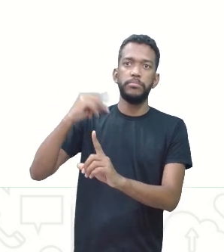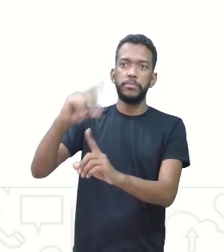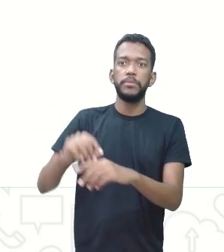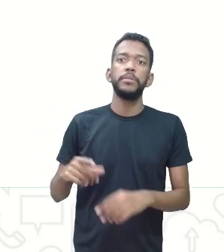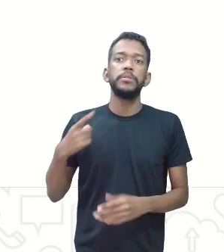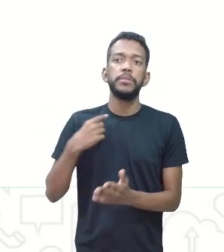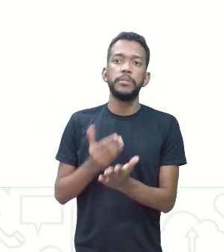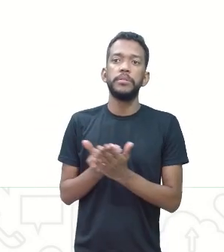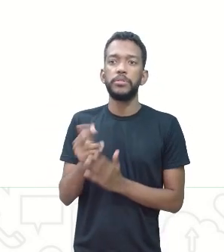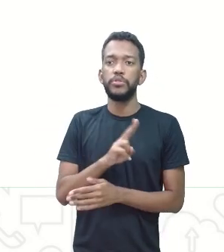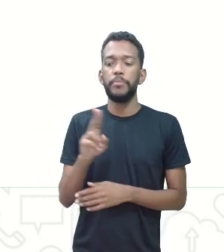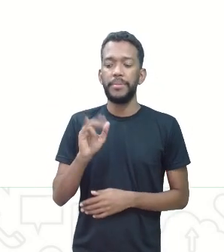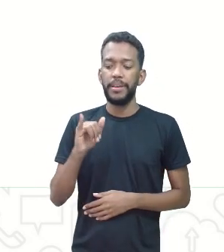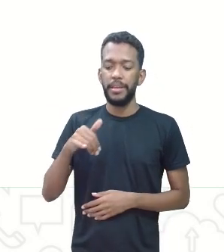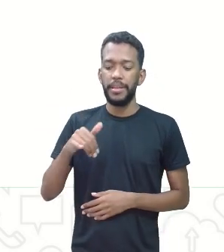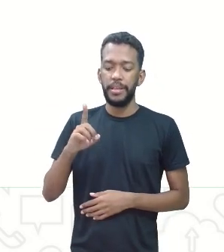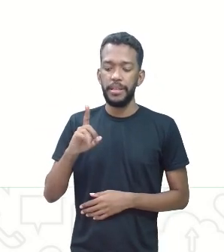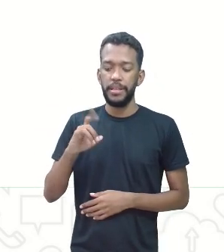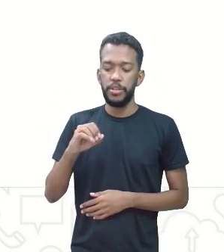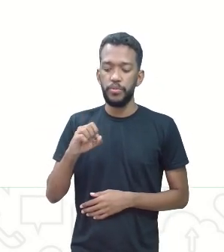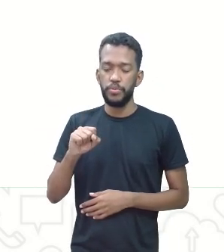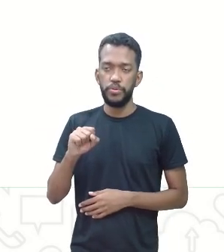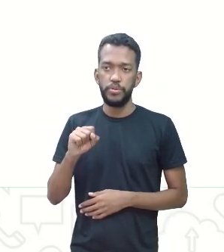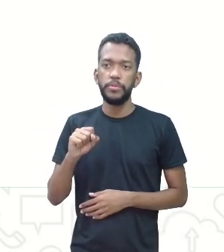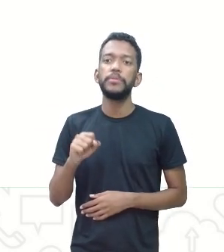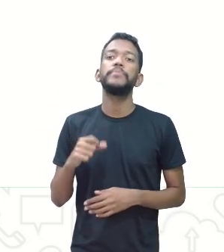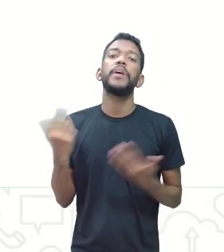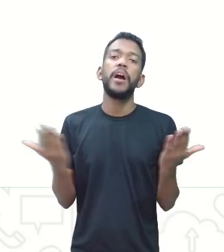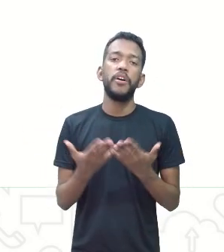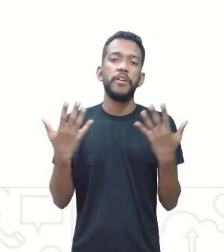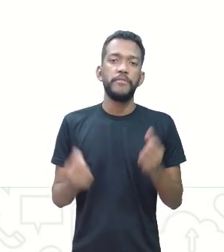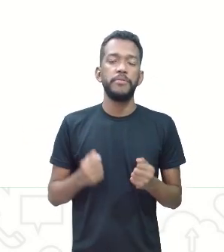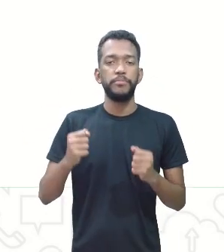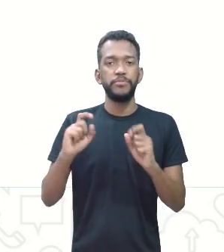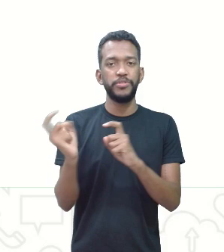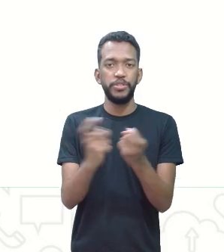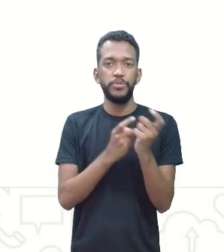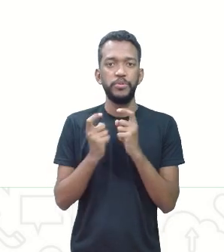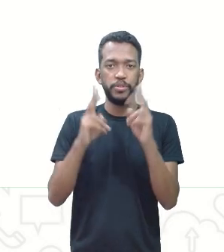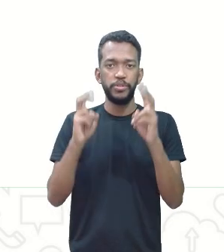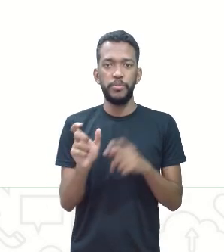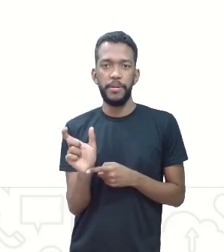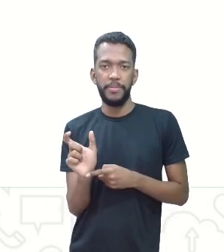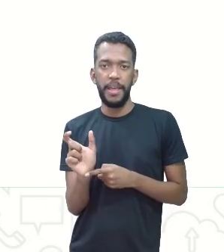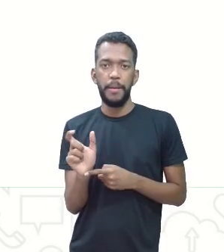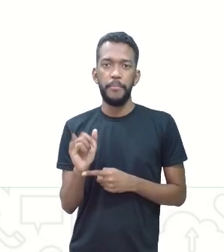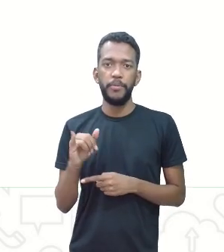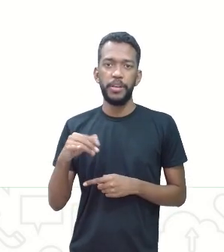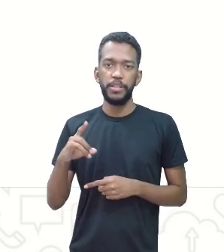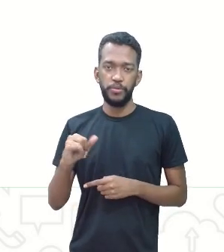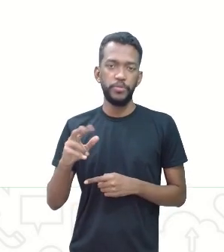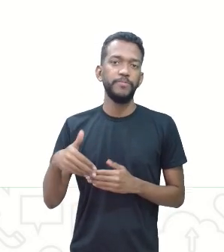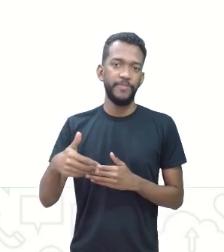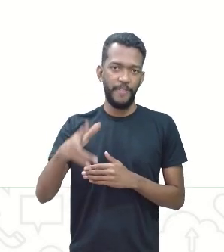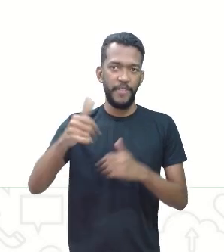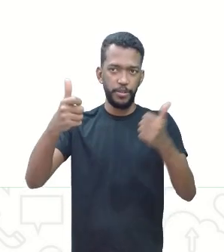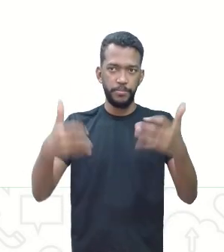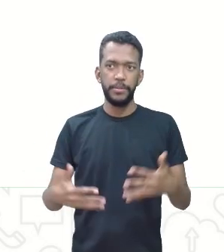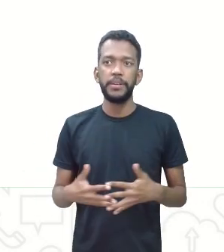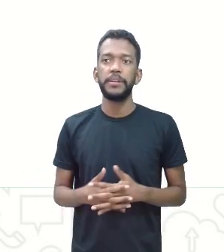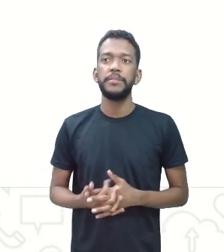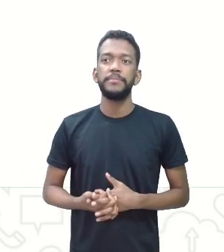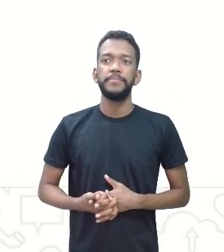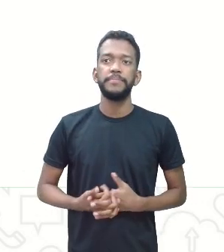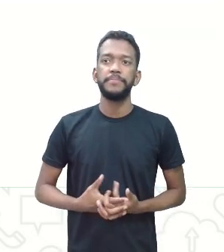da imagem, índios, né? Então a gente volta, né, para aquela discussão, né, a respeito, né, do termo, né, que a gente vai explicar melhor mais na